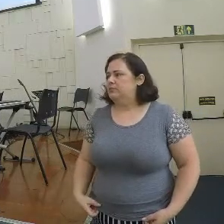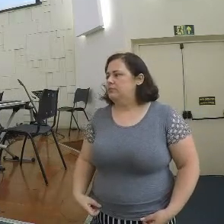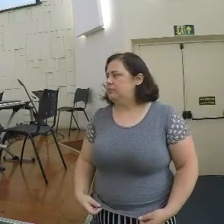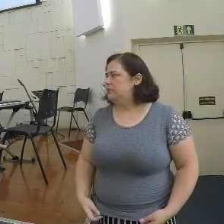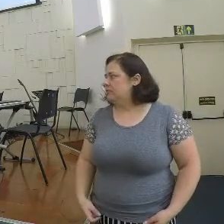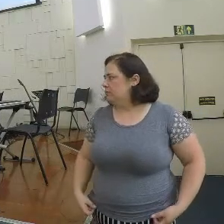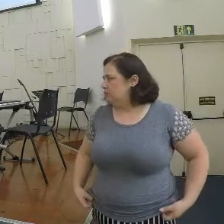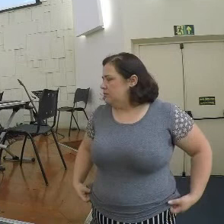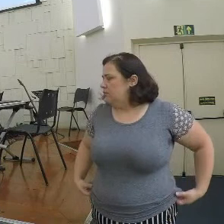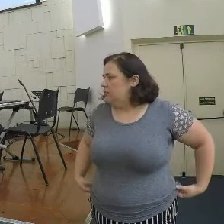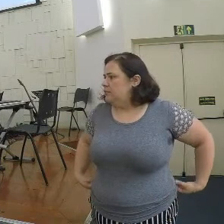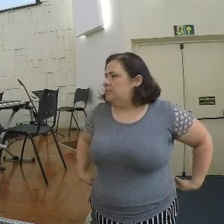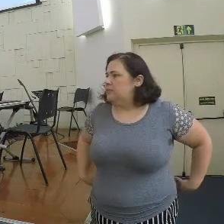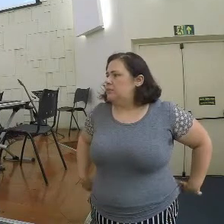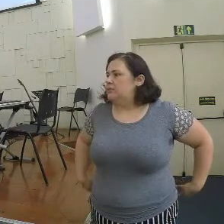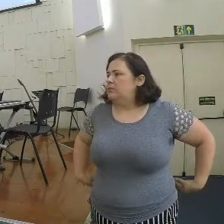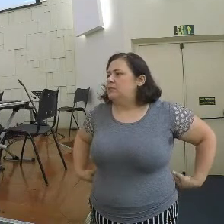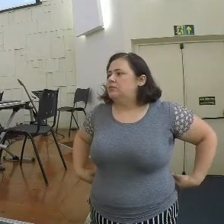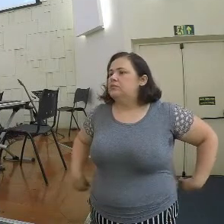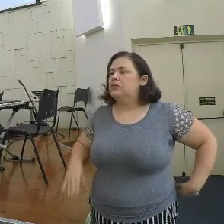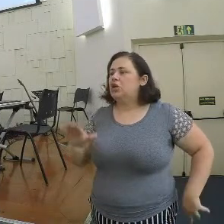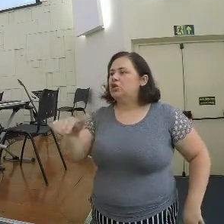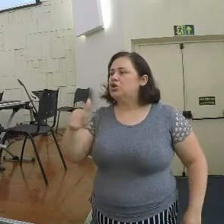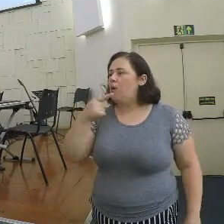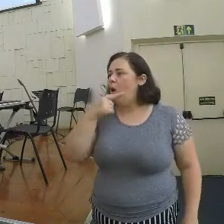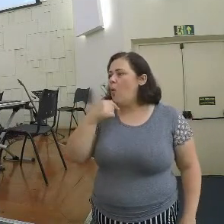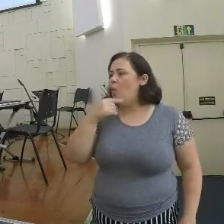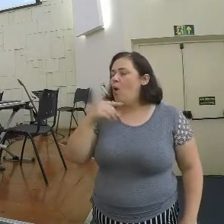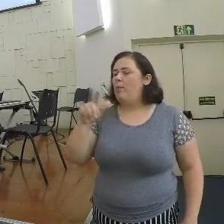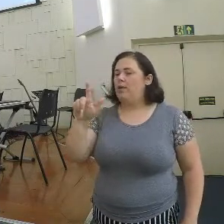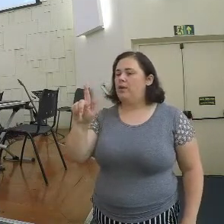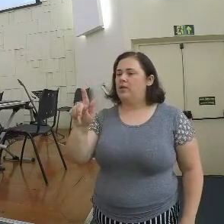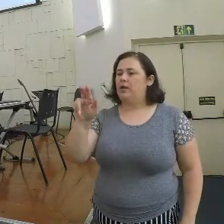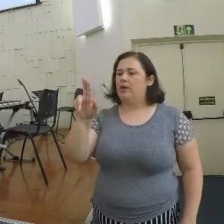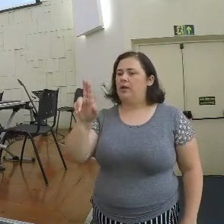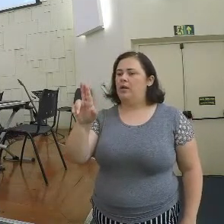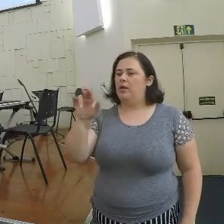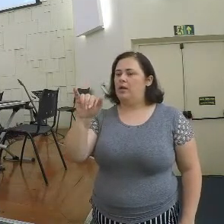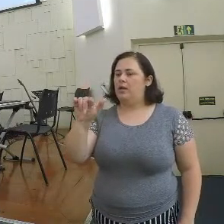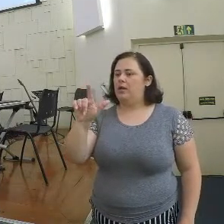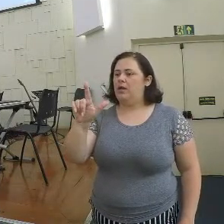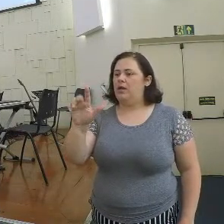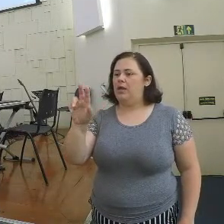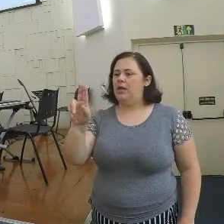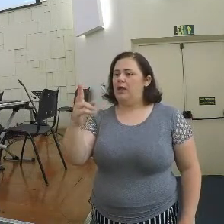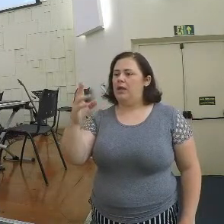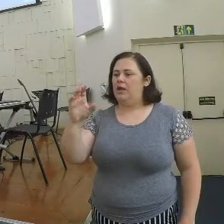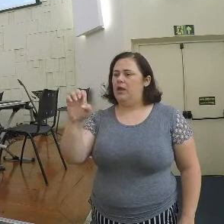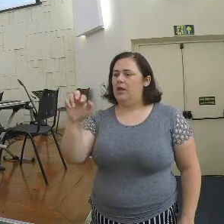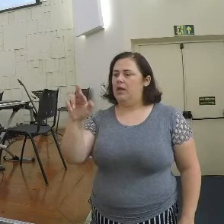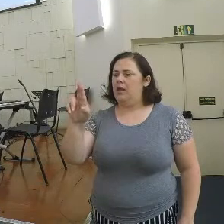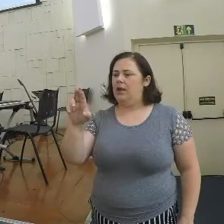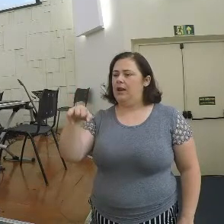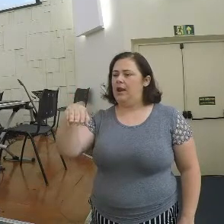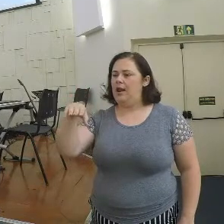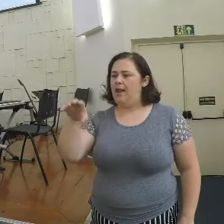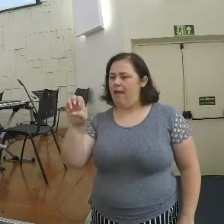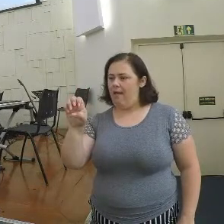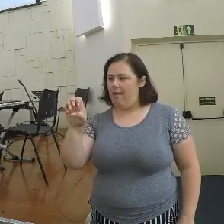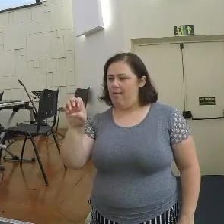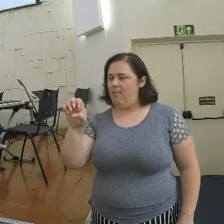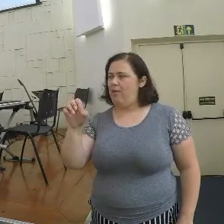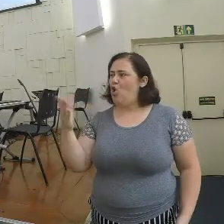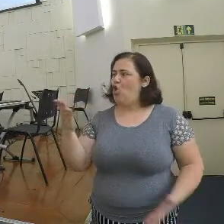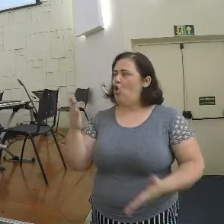dúvida. Os irmãos podem esquecer outros sobrenomes. Ele nunca foi tão nobre como depois de ter casado com a Lorena. Hoje